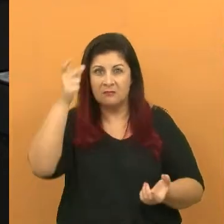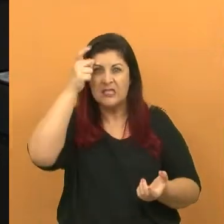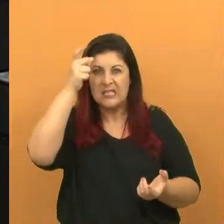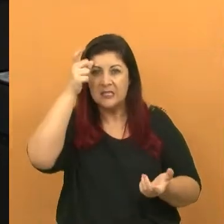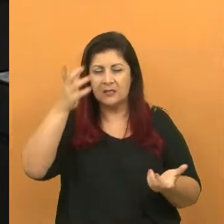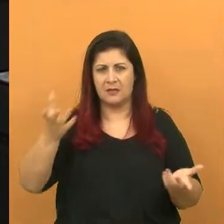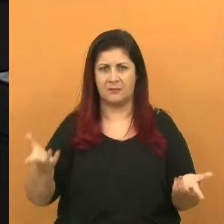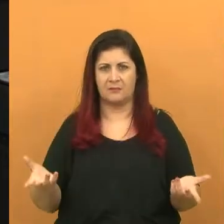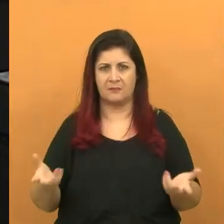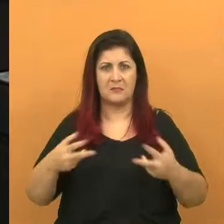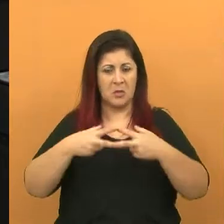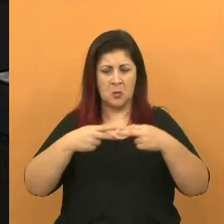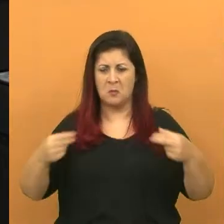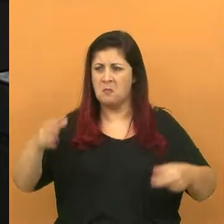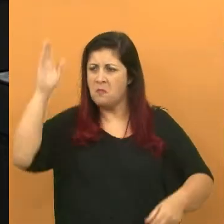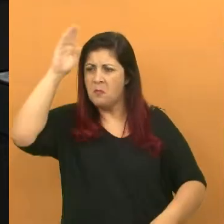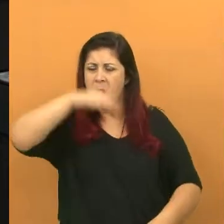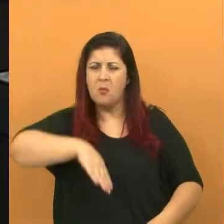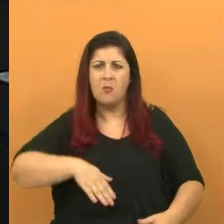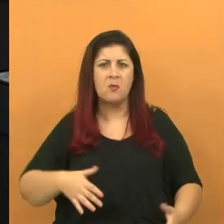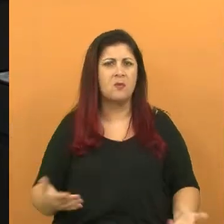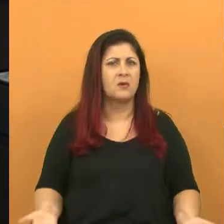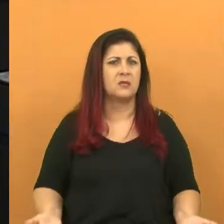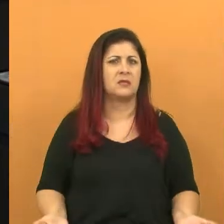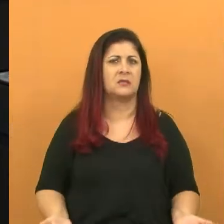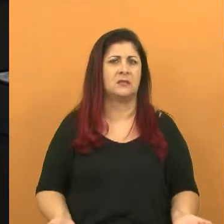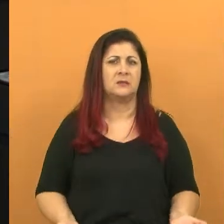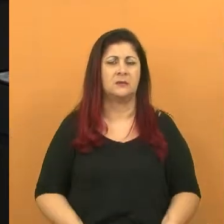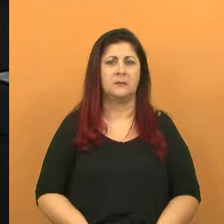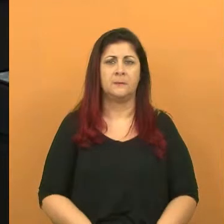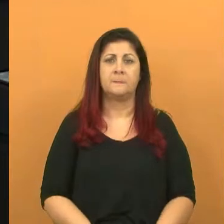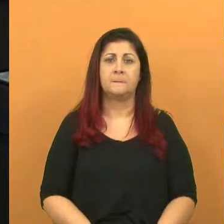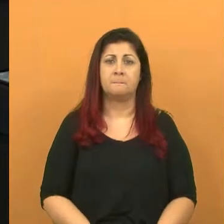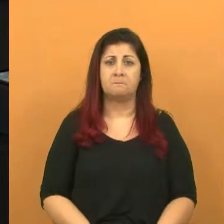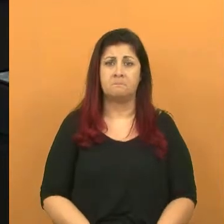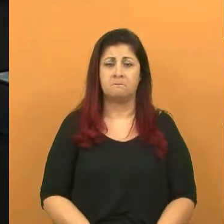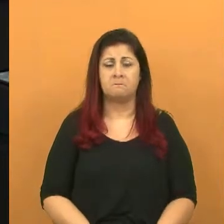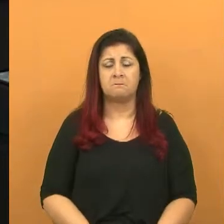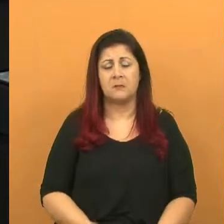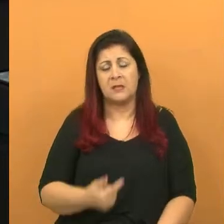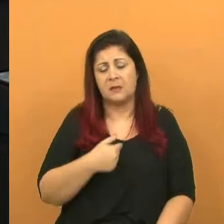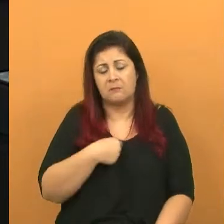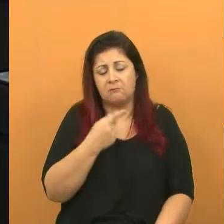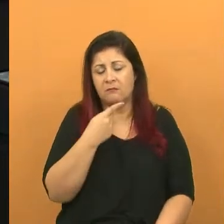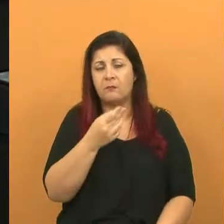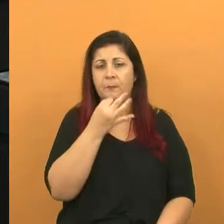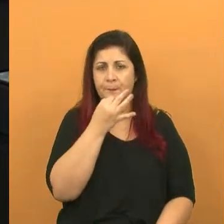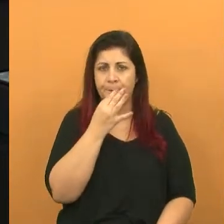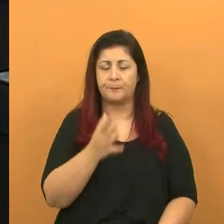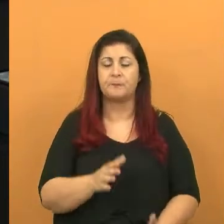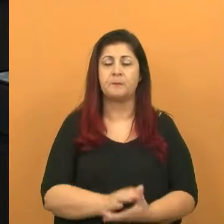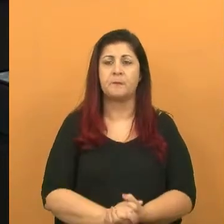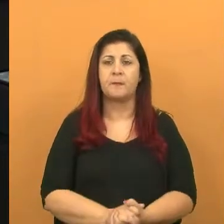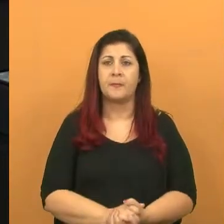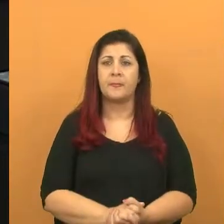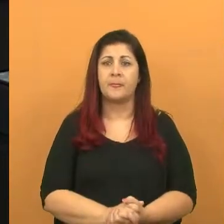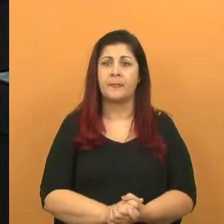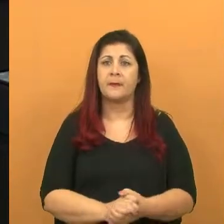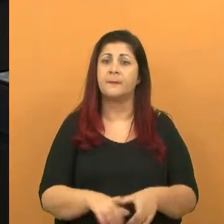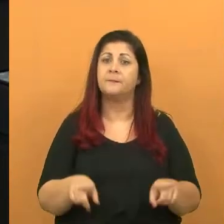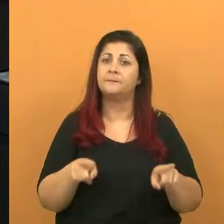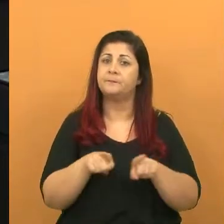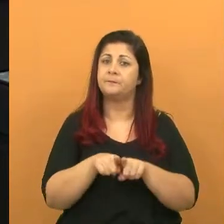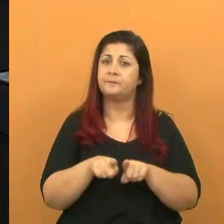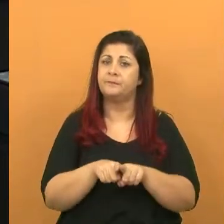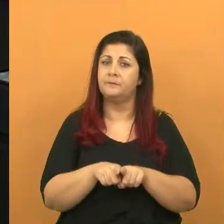diabo, às coisas ruins. Então, fica aqui esse meu registro, tá? E também fica o